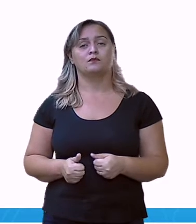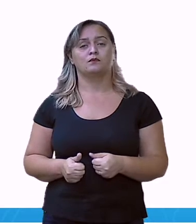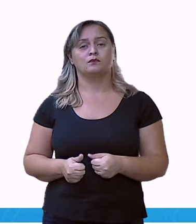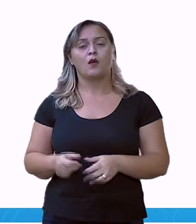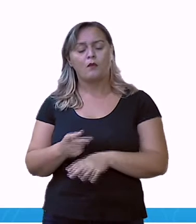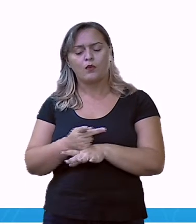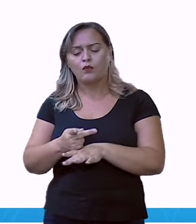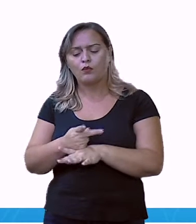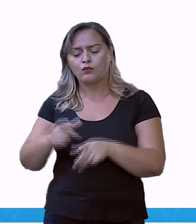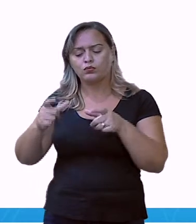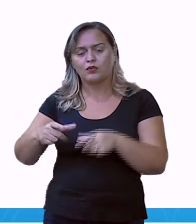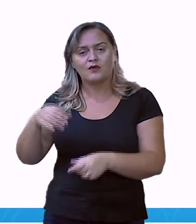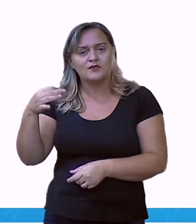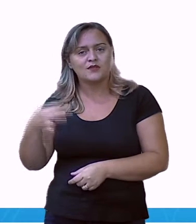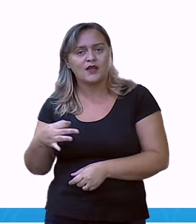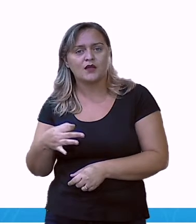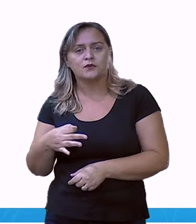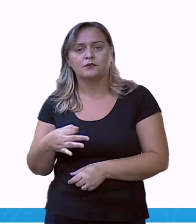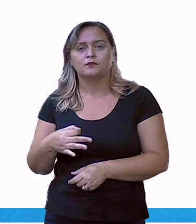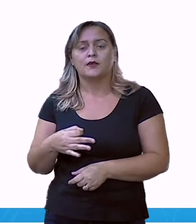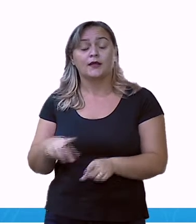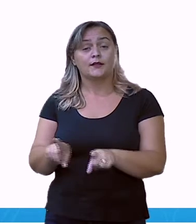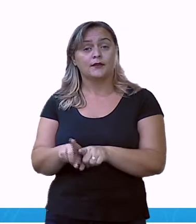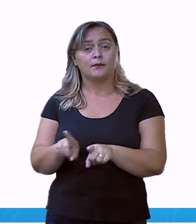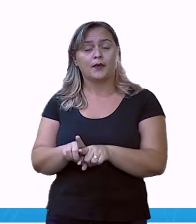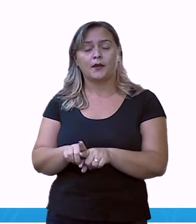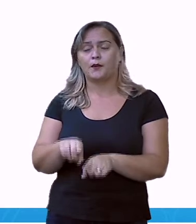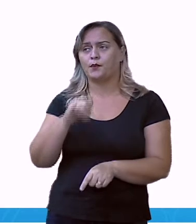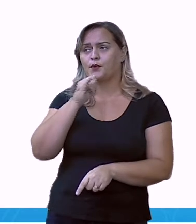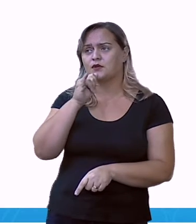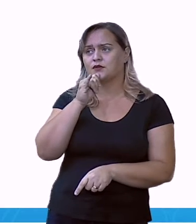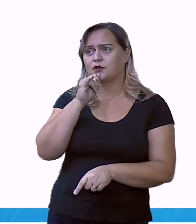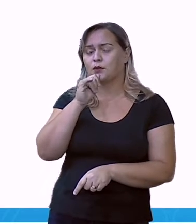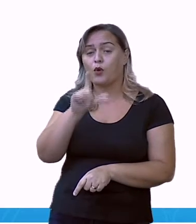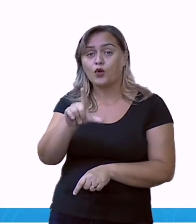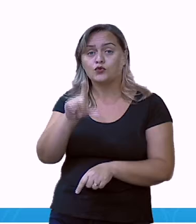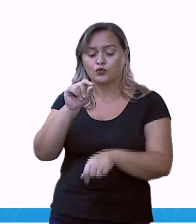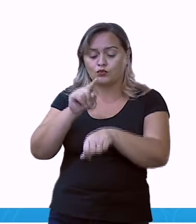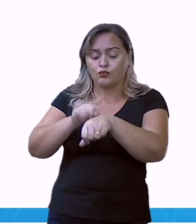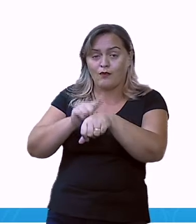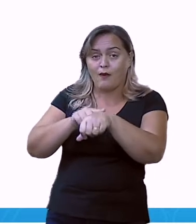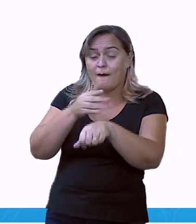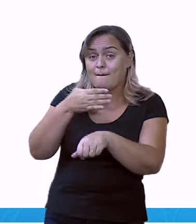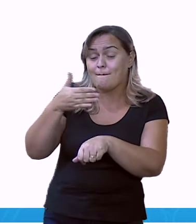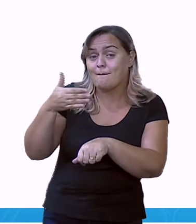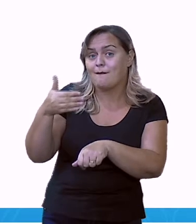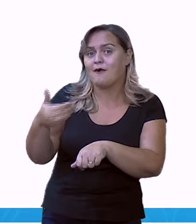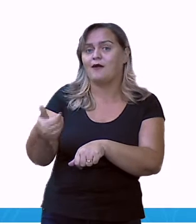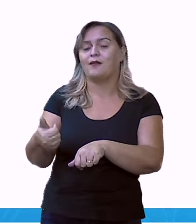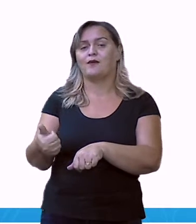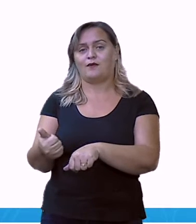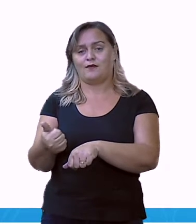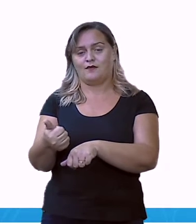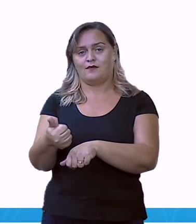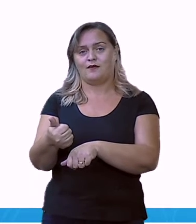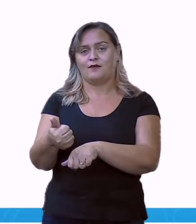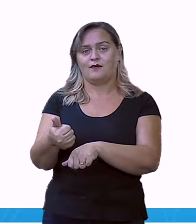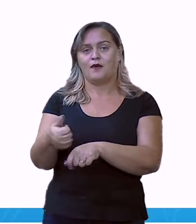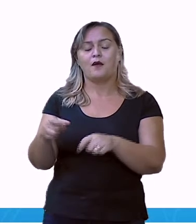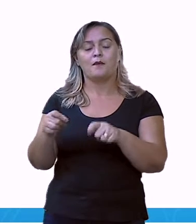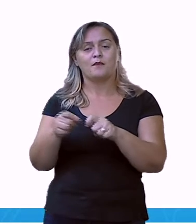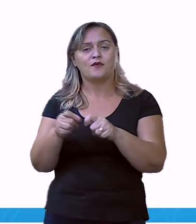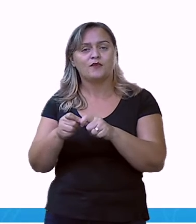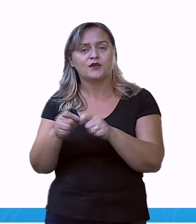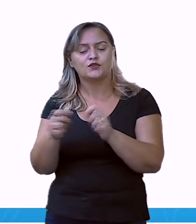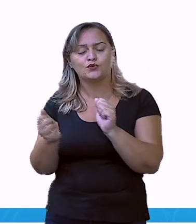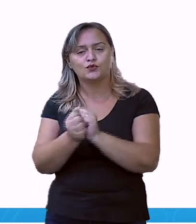saber, a melhor hora do dia. Por exemplo, você observar se o seu filho está alimentado, se ele está hidratado, se ele está sem sono, para